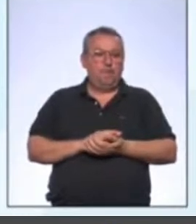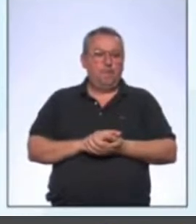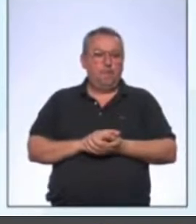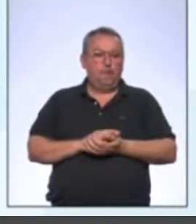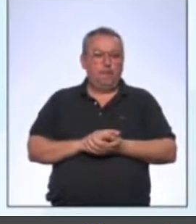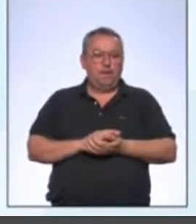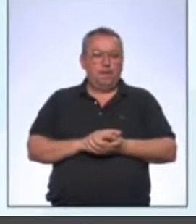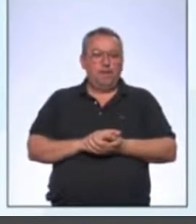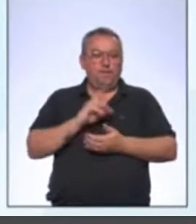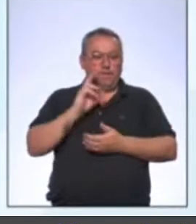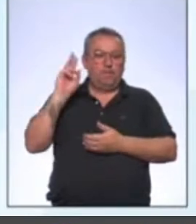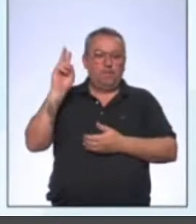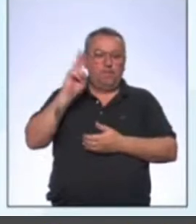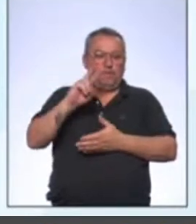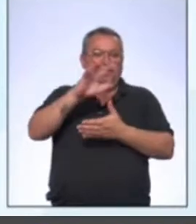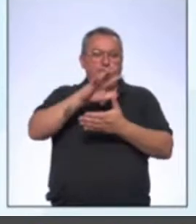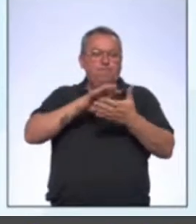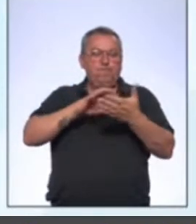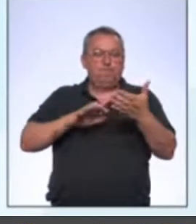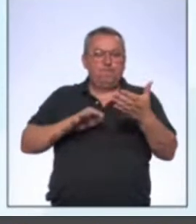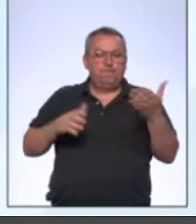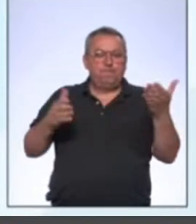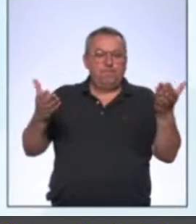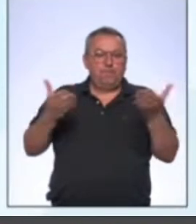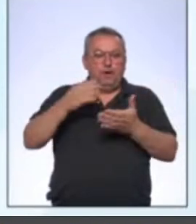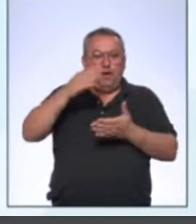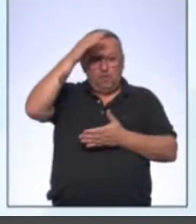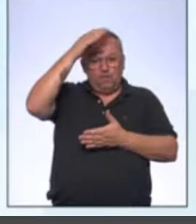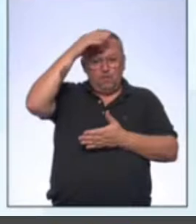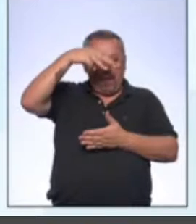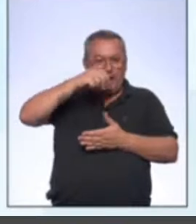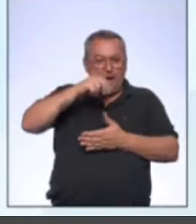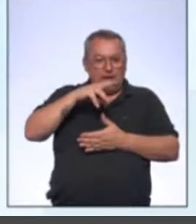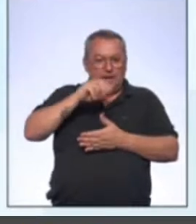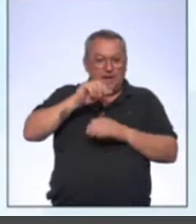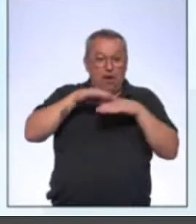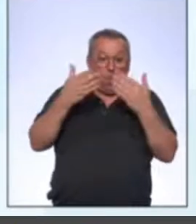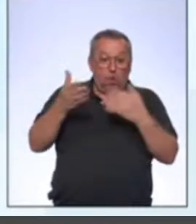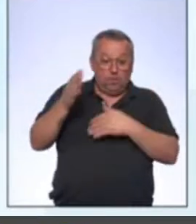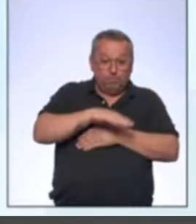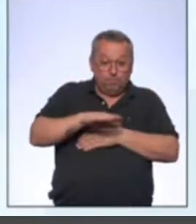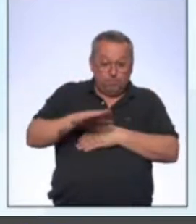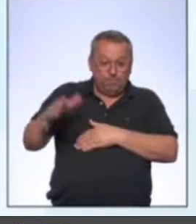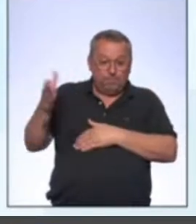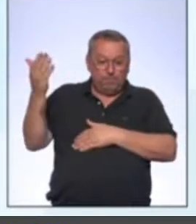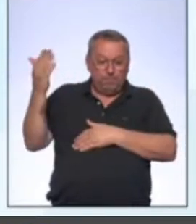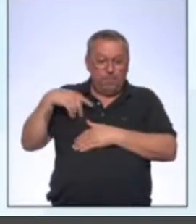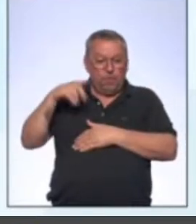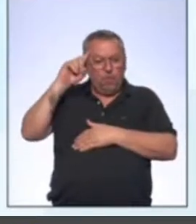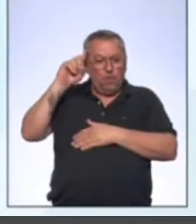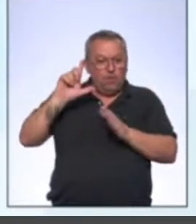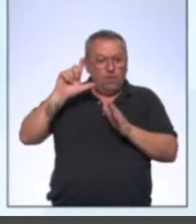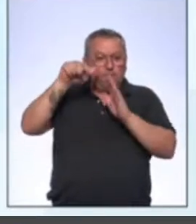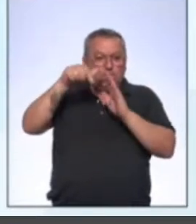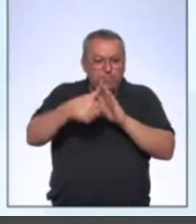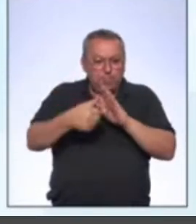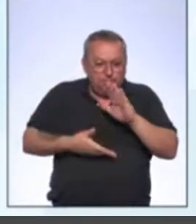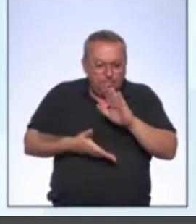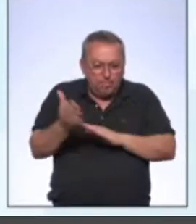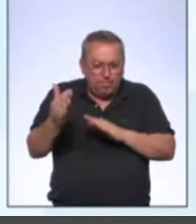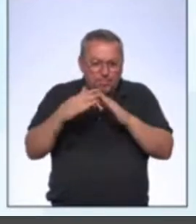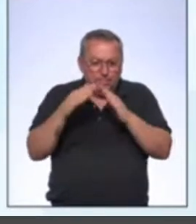Vamos ler o texto aqui. Ó. Tia Maria, quando era criança, Um dia se atrasou na saída da